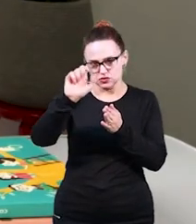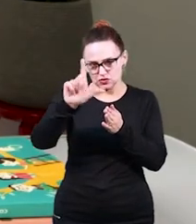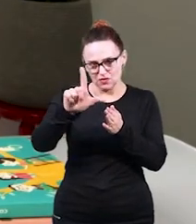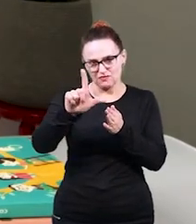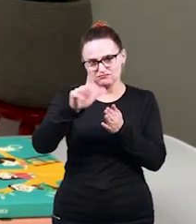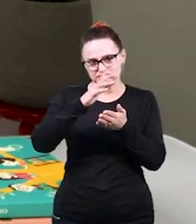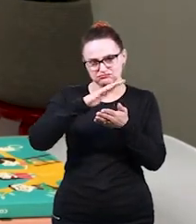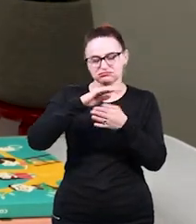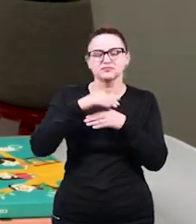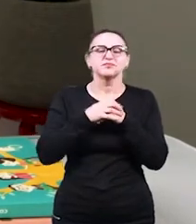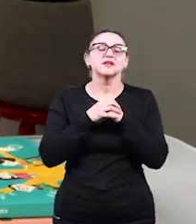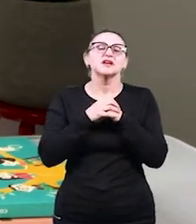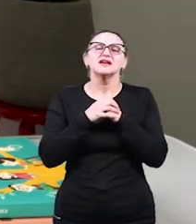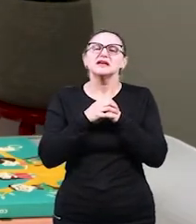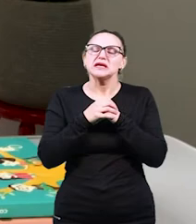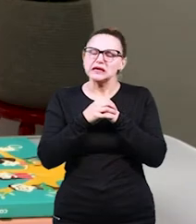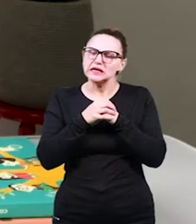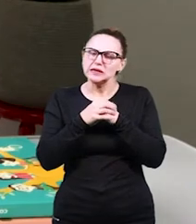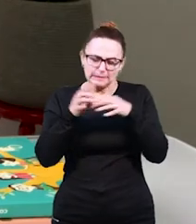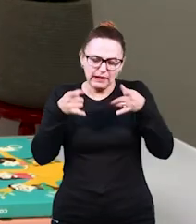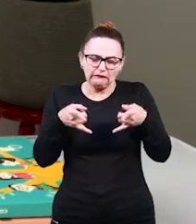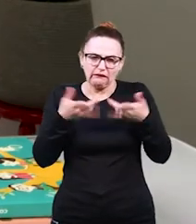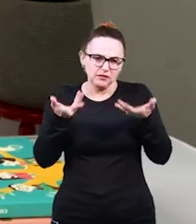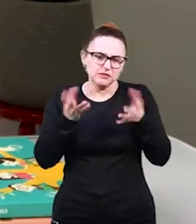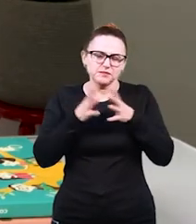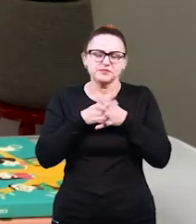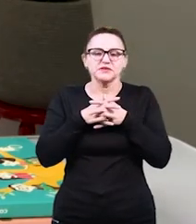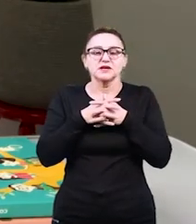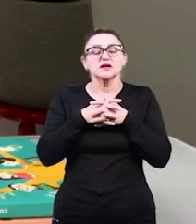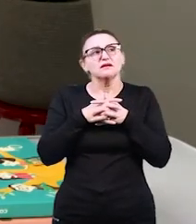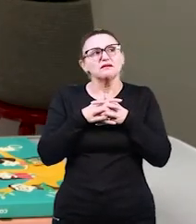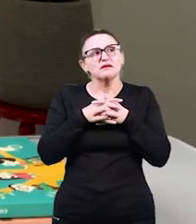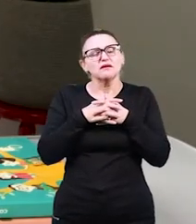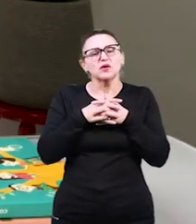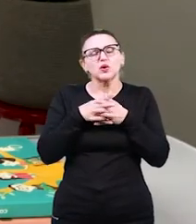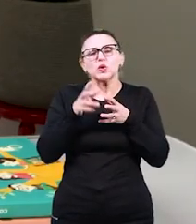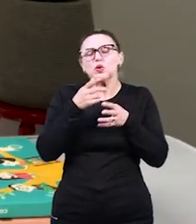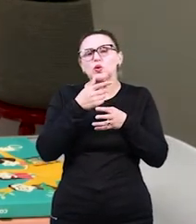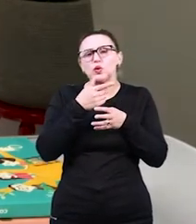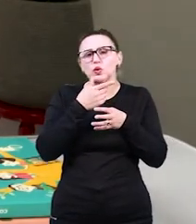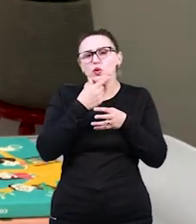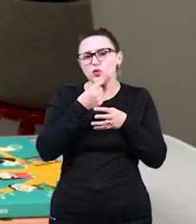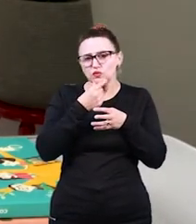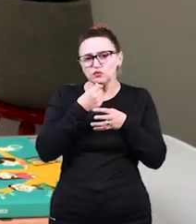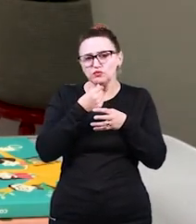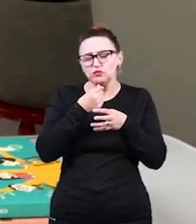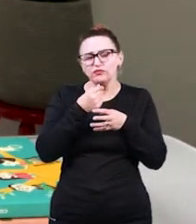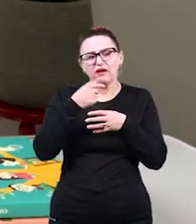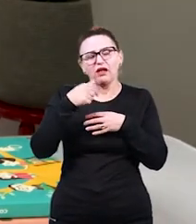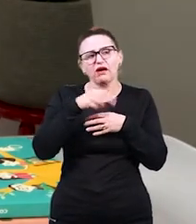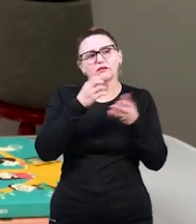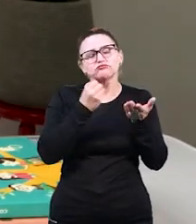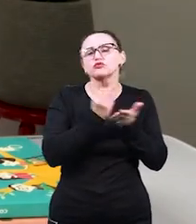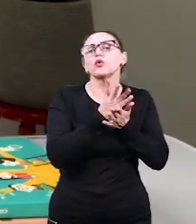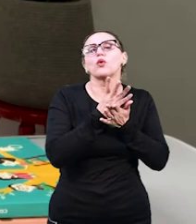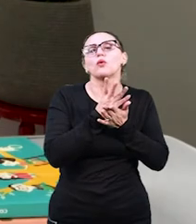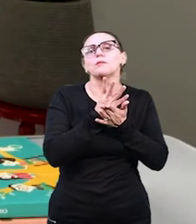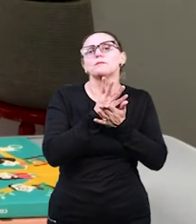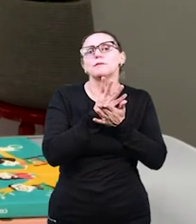O rapaz, né, de muito mau gosto, vai lá e compra os dois lençóis e pede para que seu filho, ainda